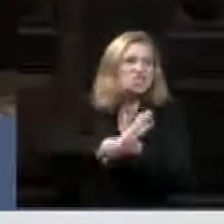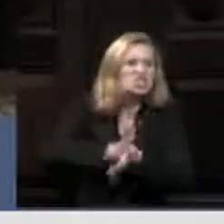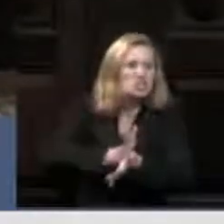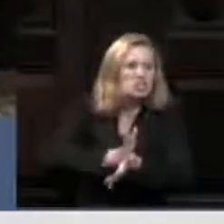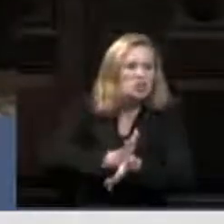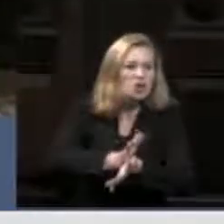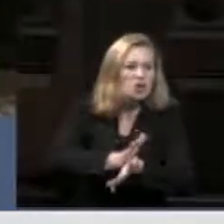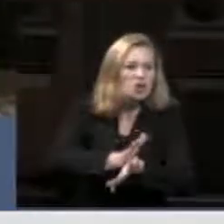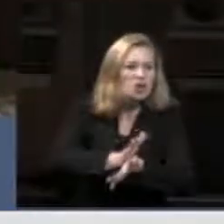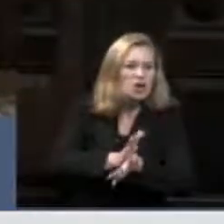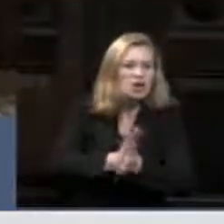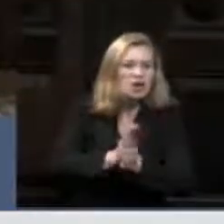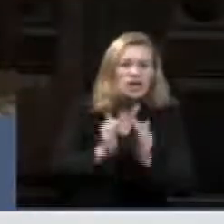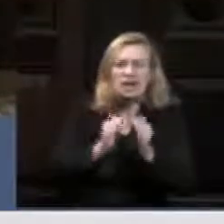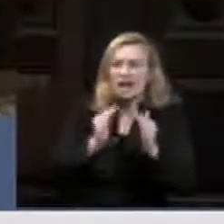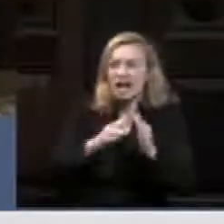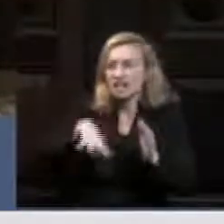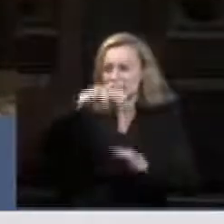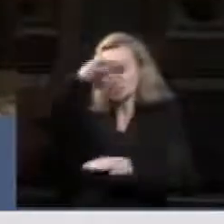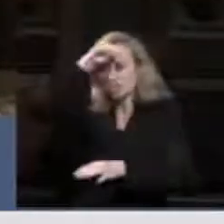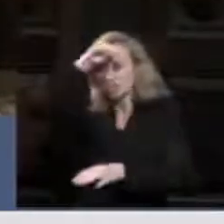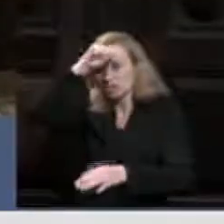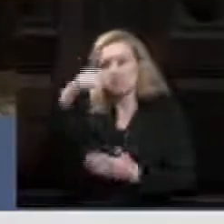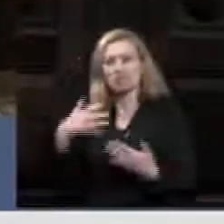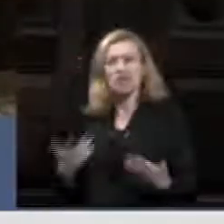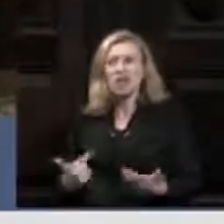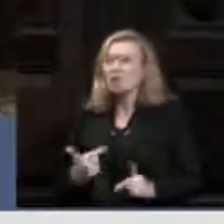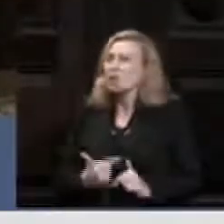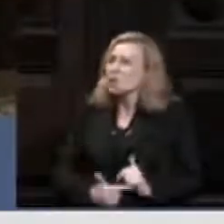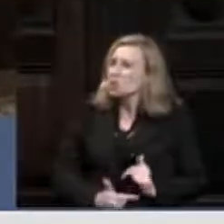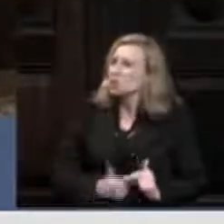templos de candomblé, uma luta